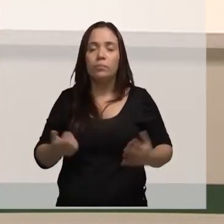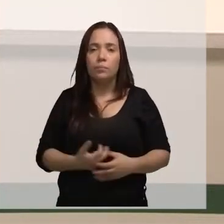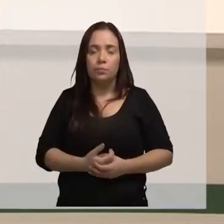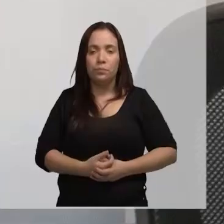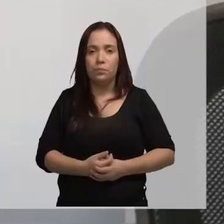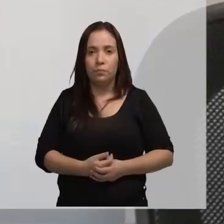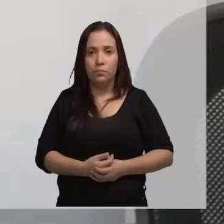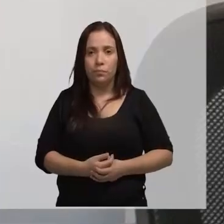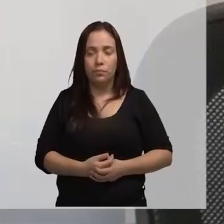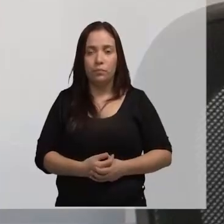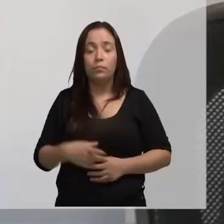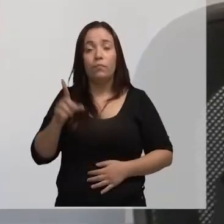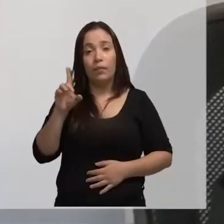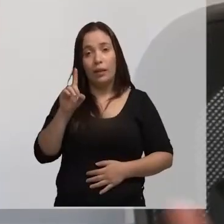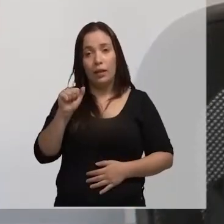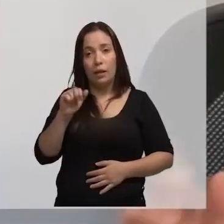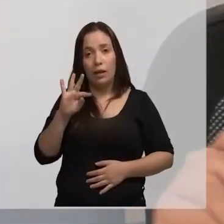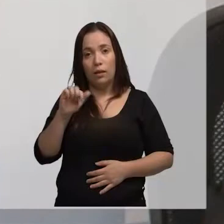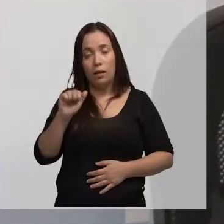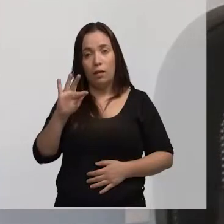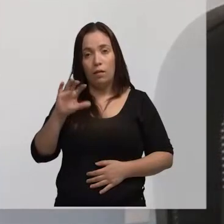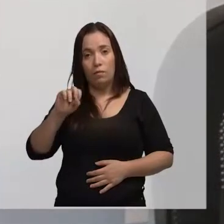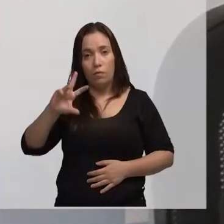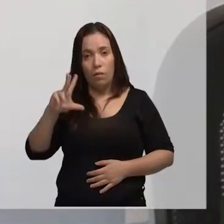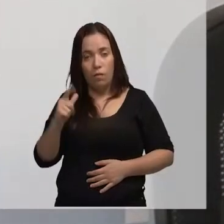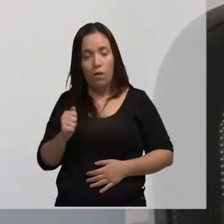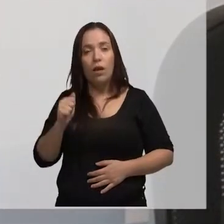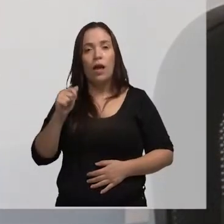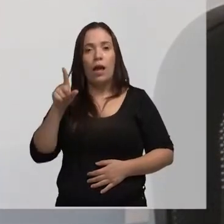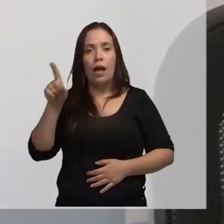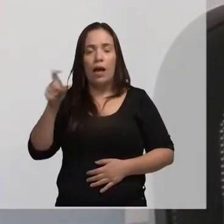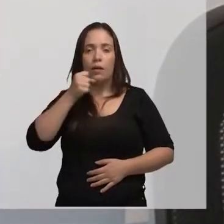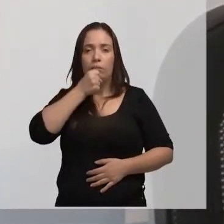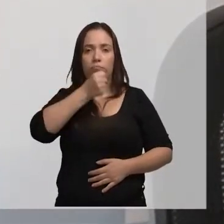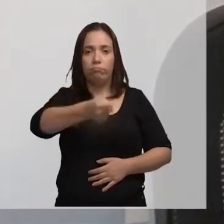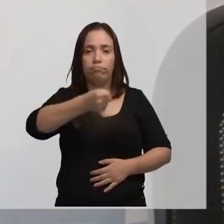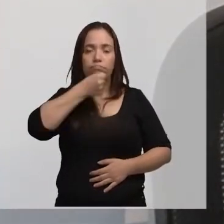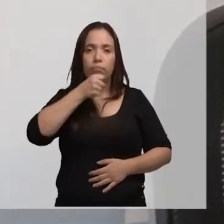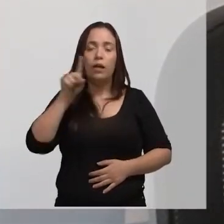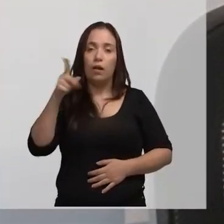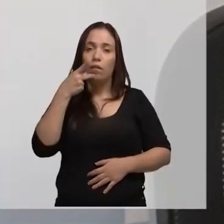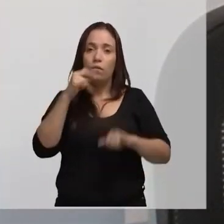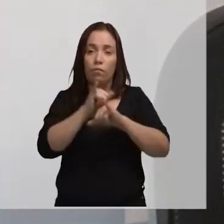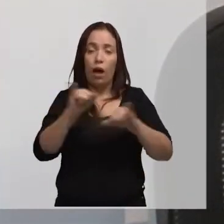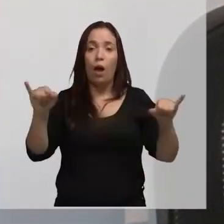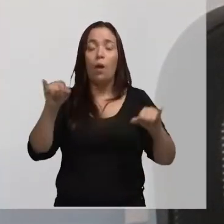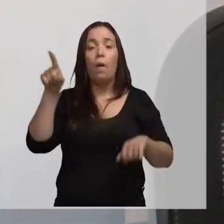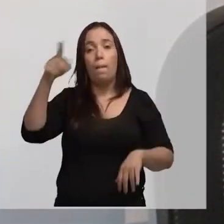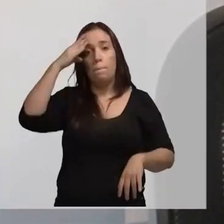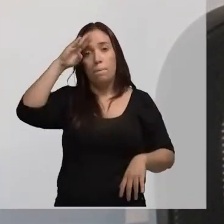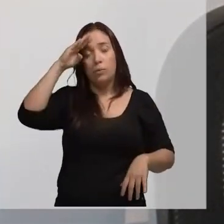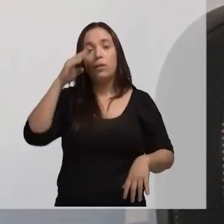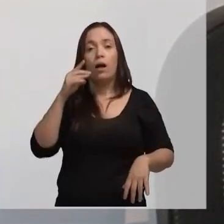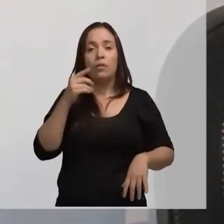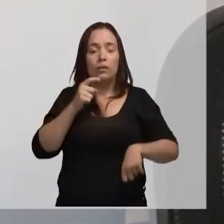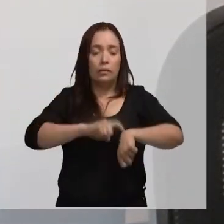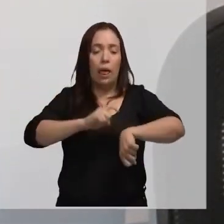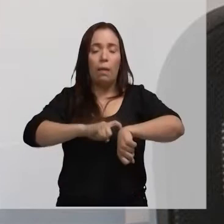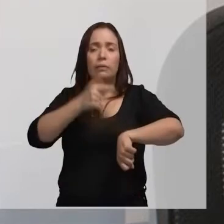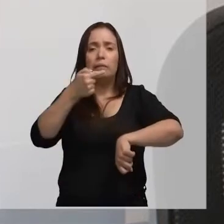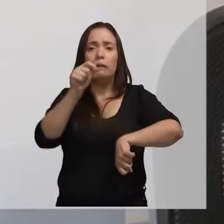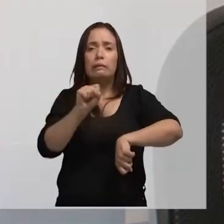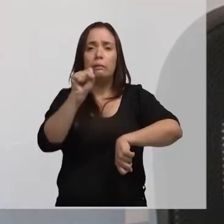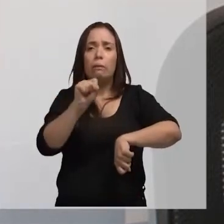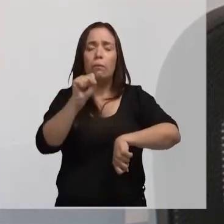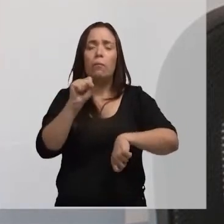diretores do Datafolha, dando uma entrevista, ele falou uma coisa interessante. Para ele é bom, porque como ele não vai